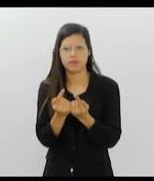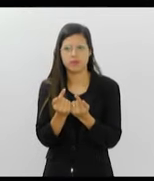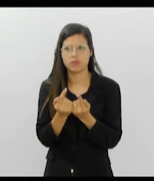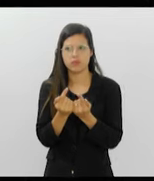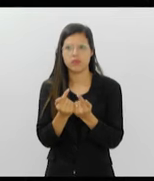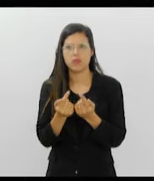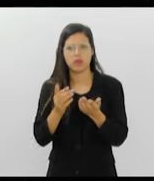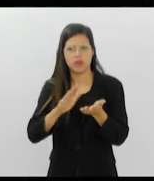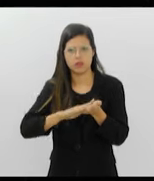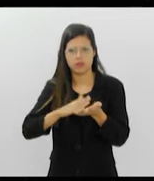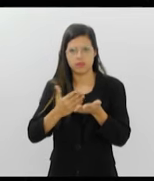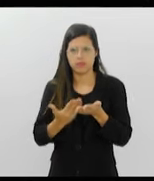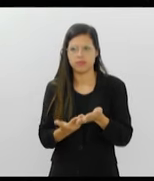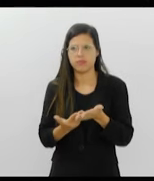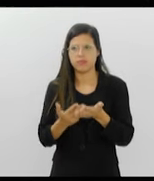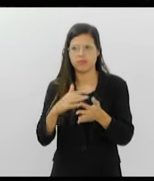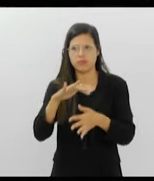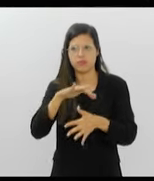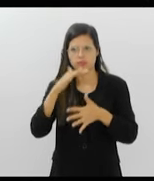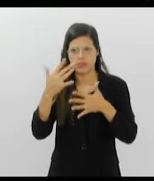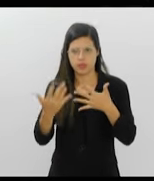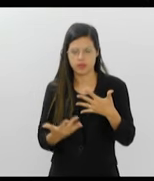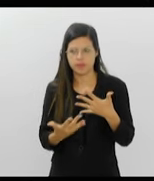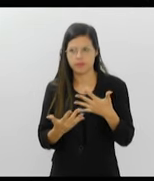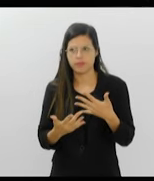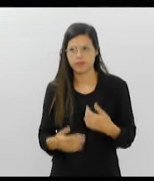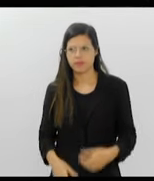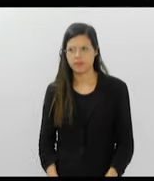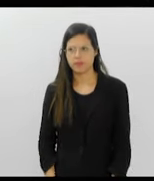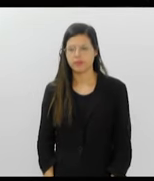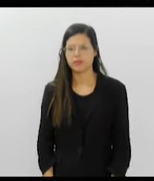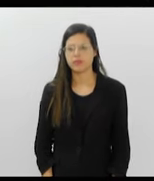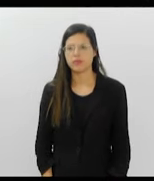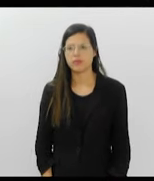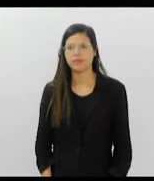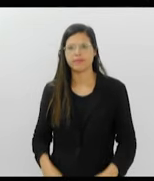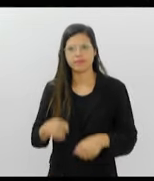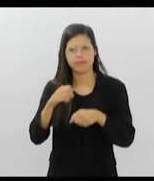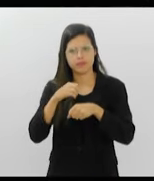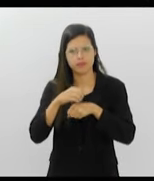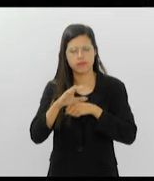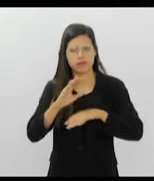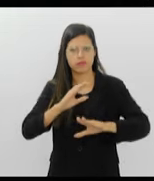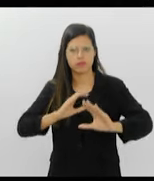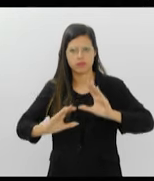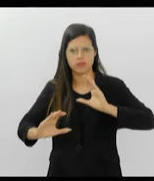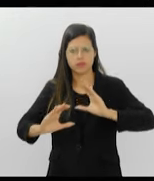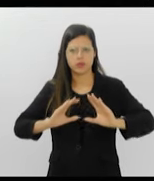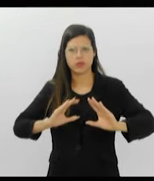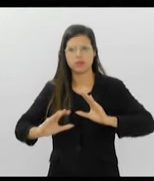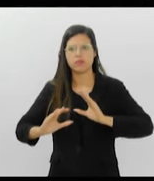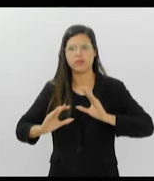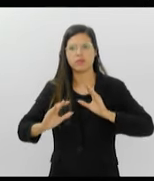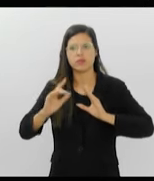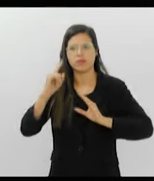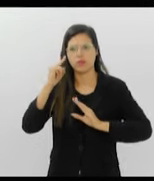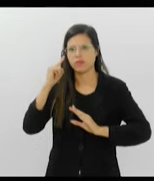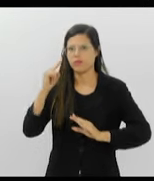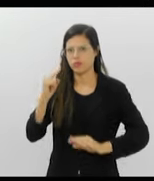senhora intérprete da língua de Libras, que leva a nossa voz